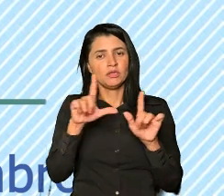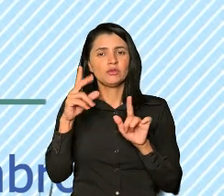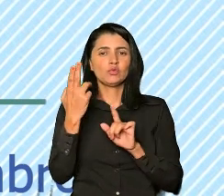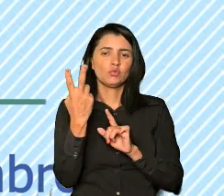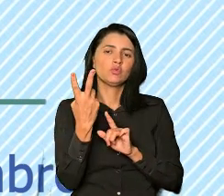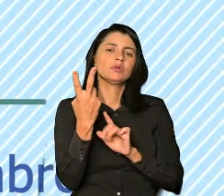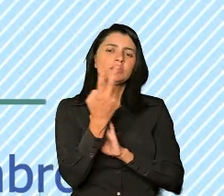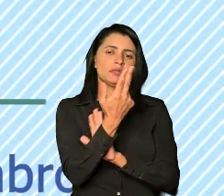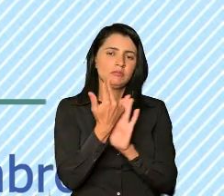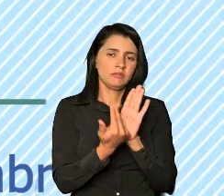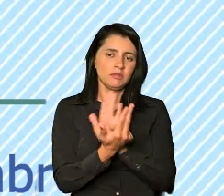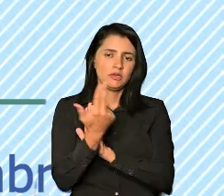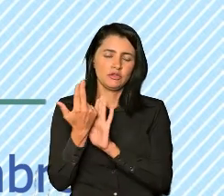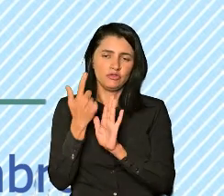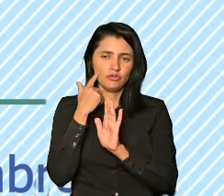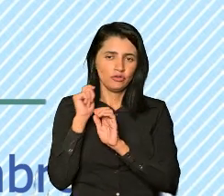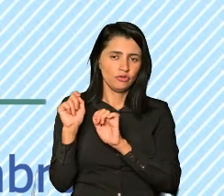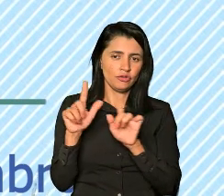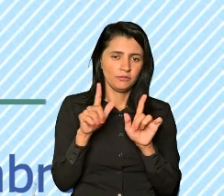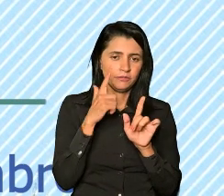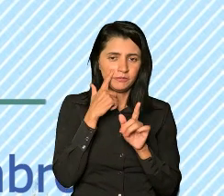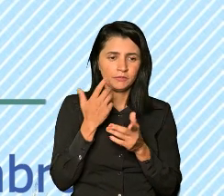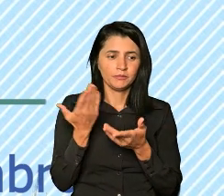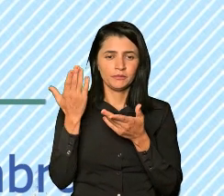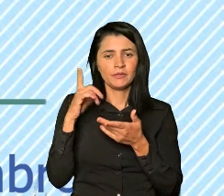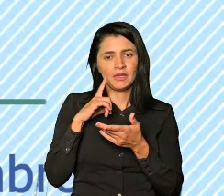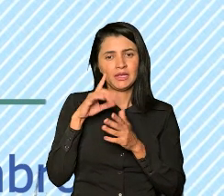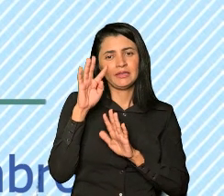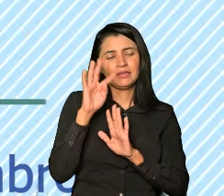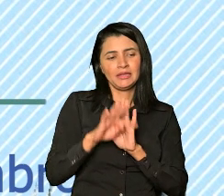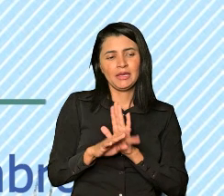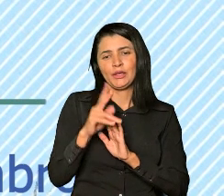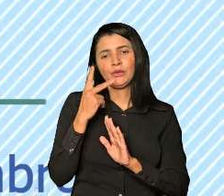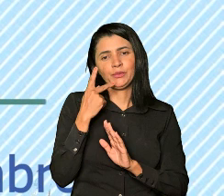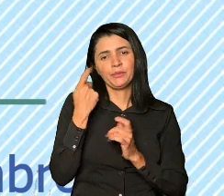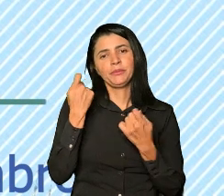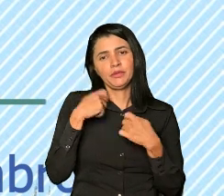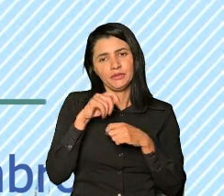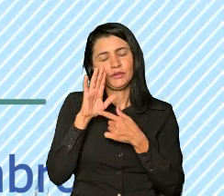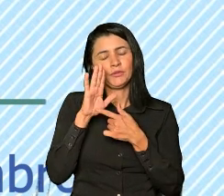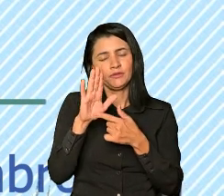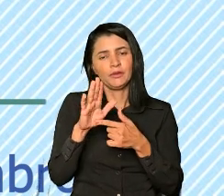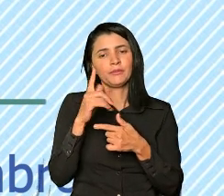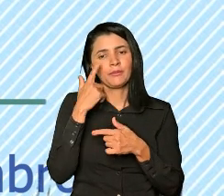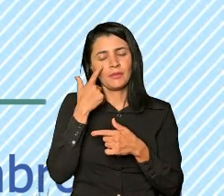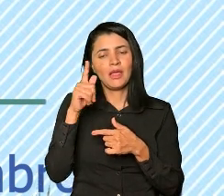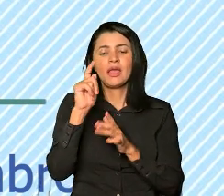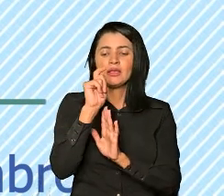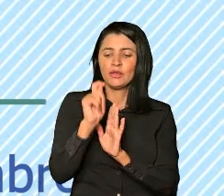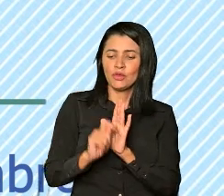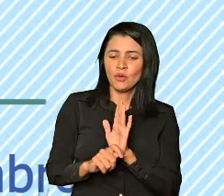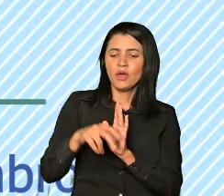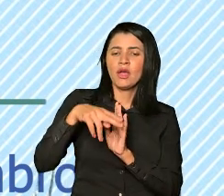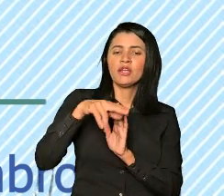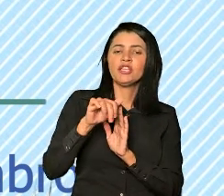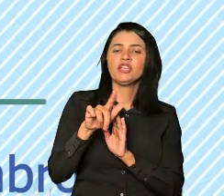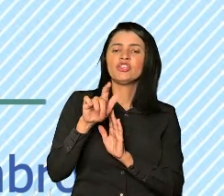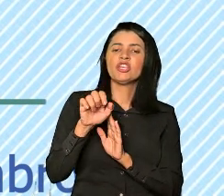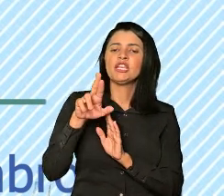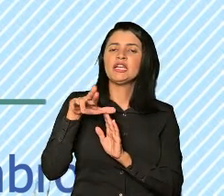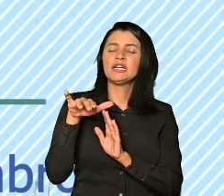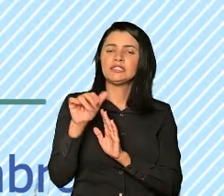imagens. Passando. Tem esse texto que eu não poderia deixar de citar. É de uma escritora nigeriana,